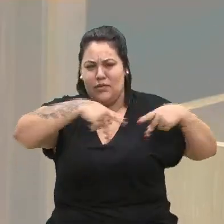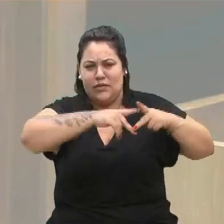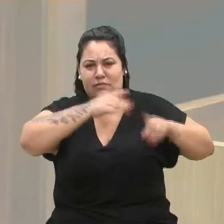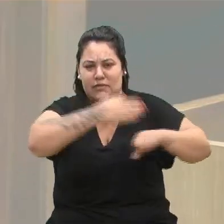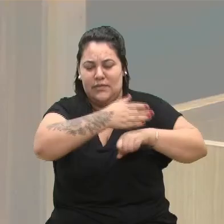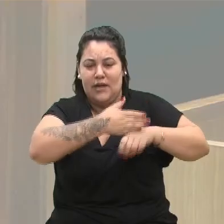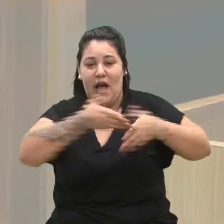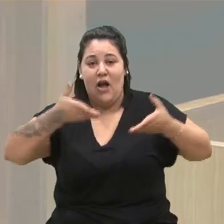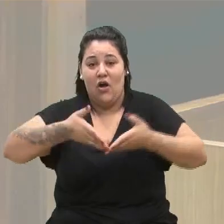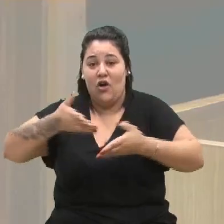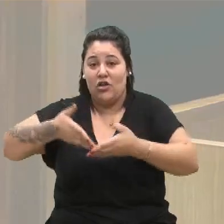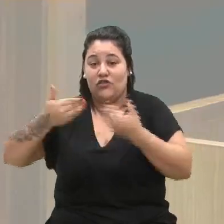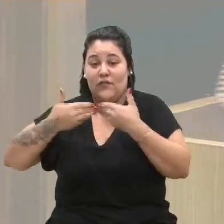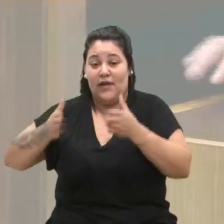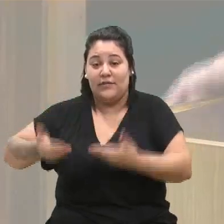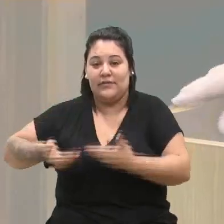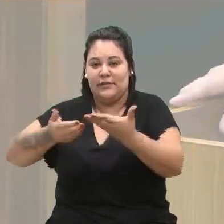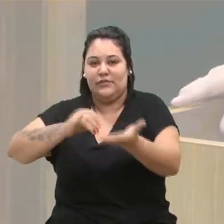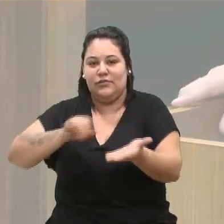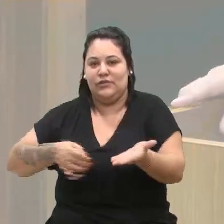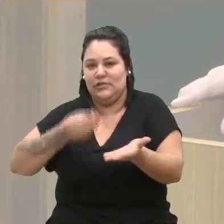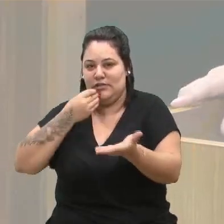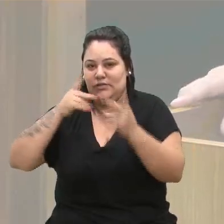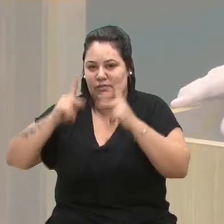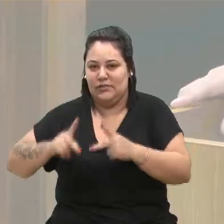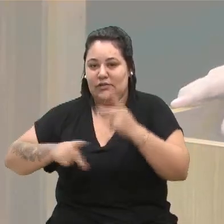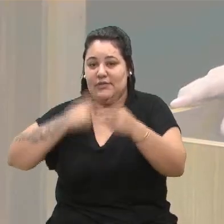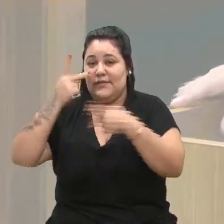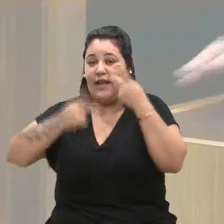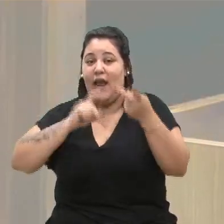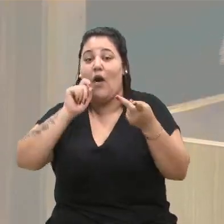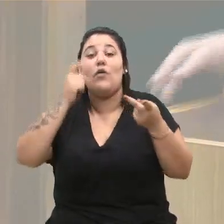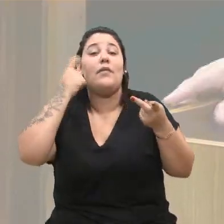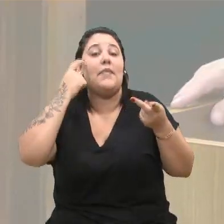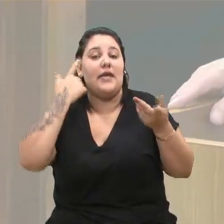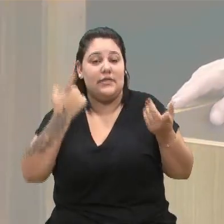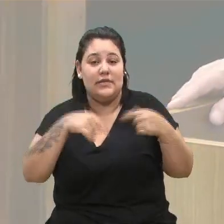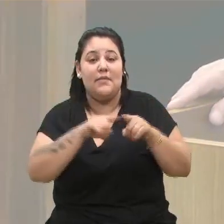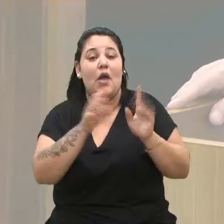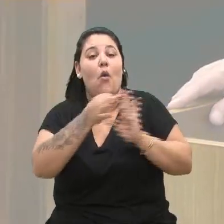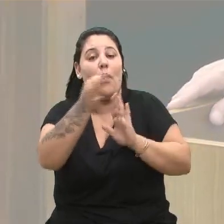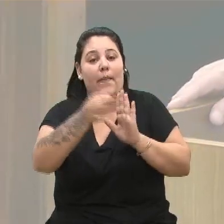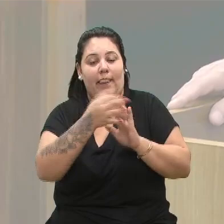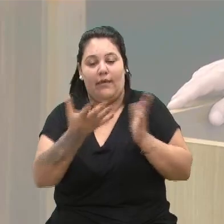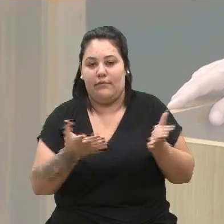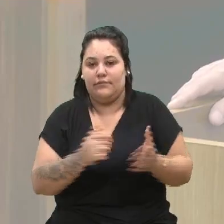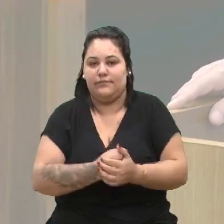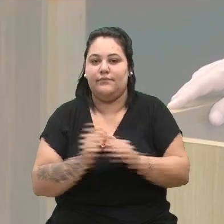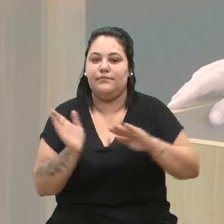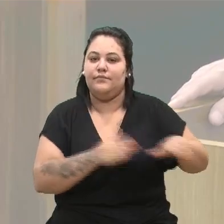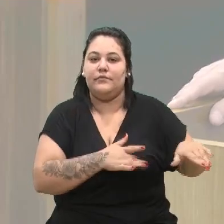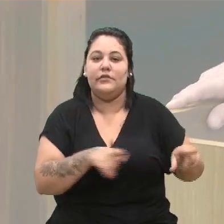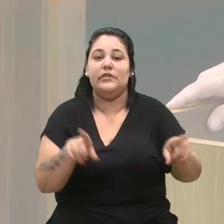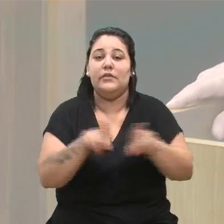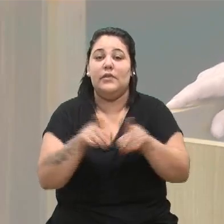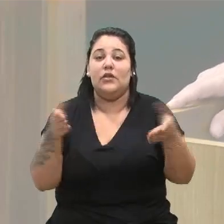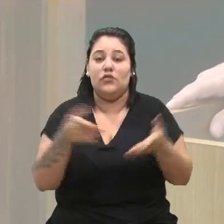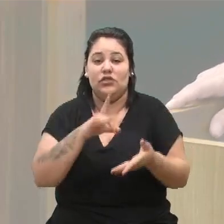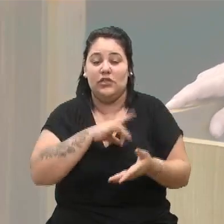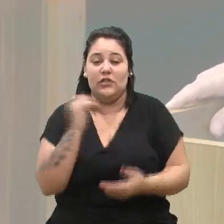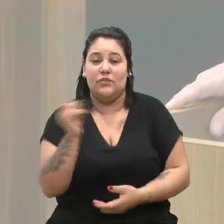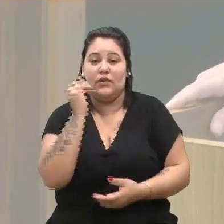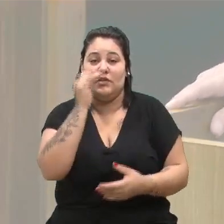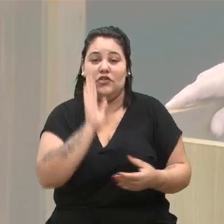agora a oportunidade das pessoas falarem e exporem o que elas pensam. Também hoje tem importante a votação de